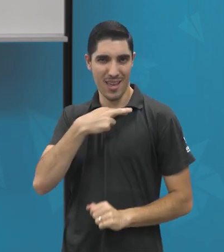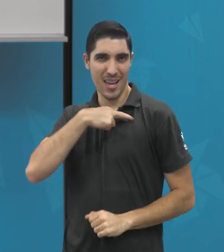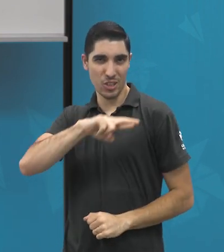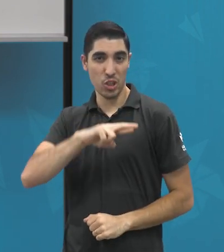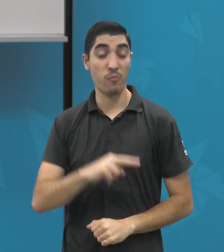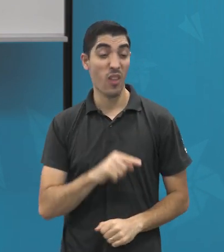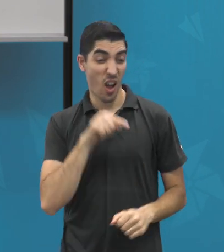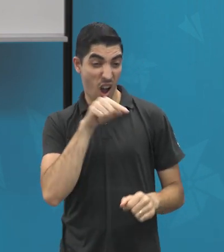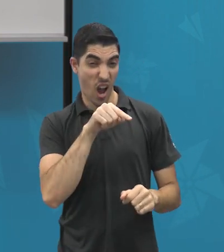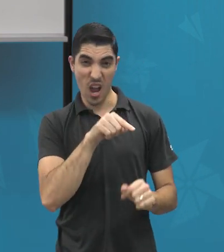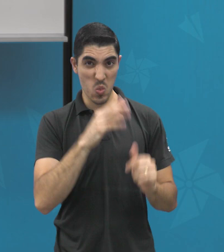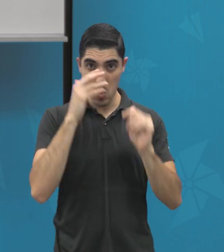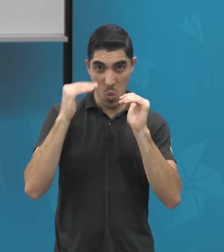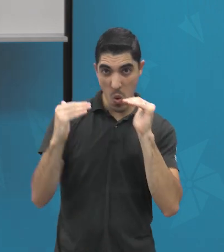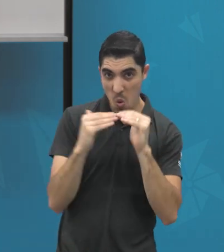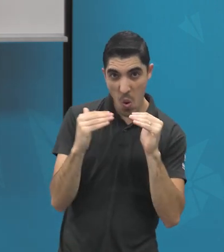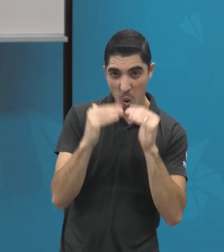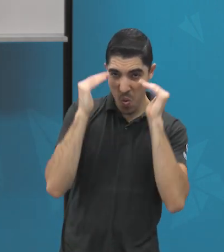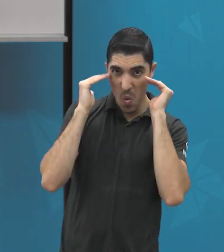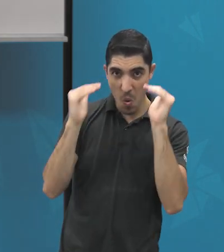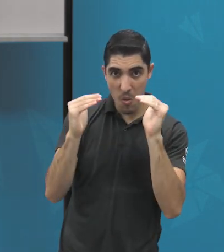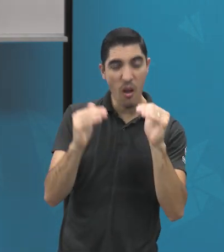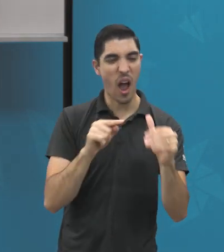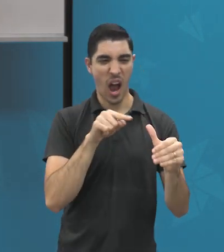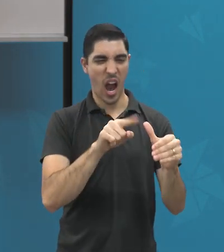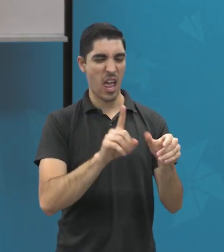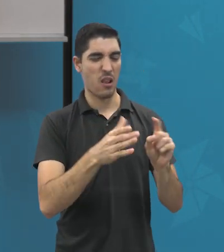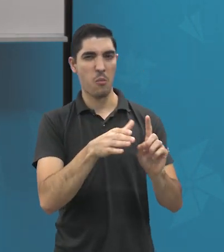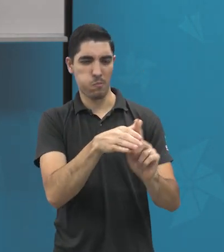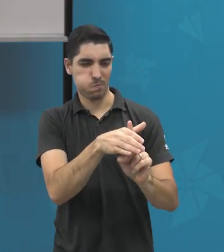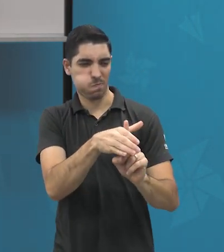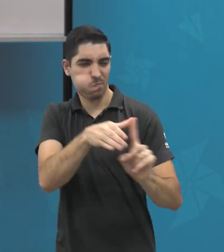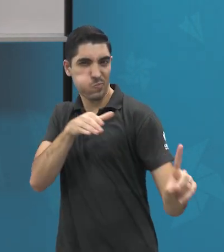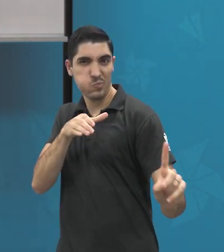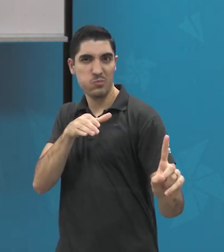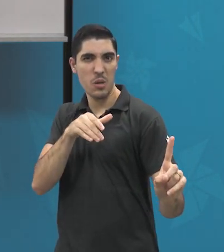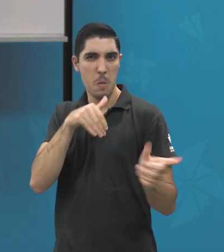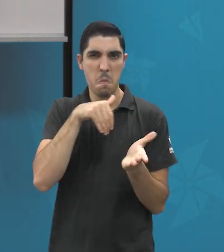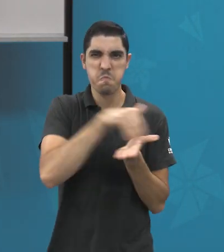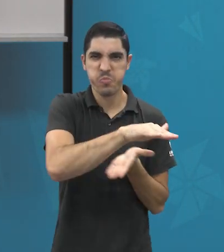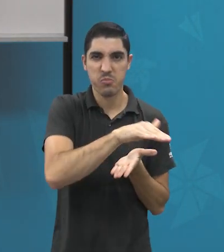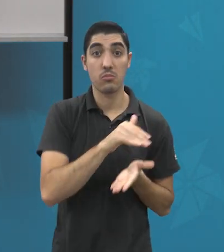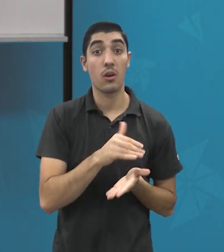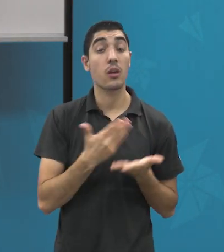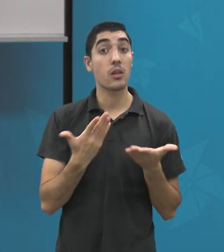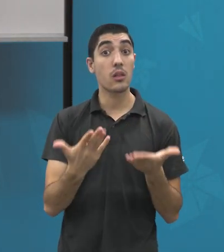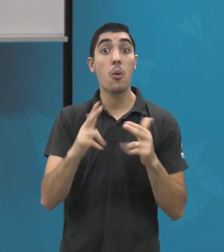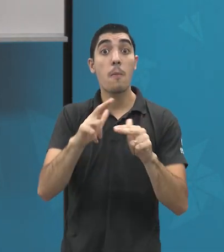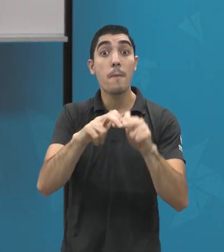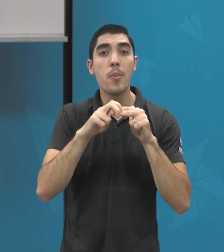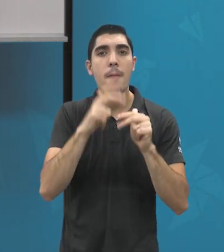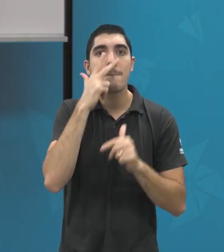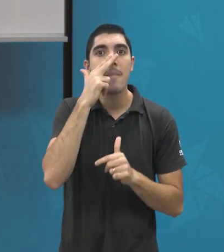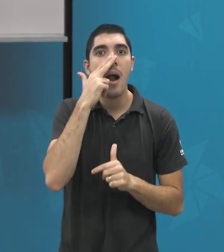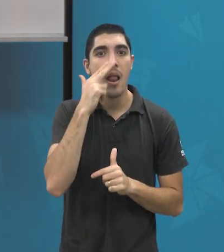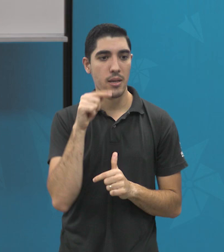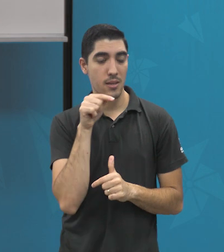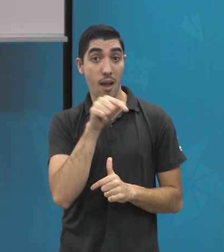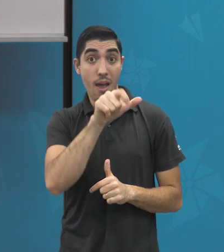constrangendo-a de uma tal forma que essa liberdade ela fica